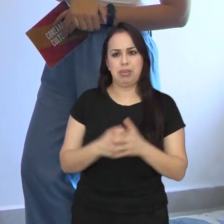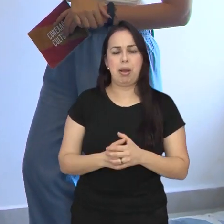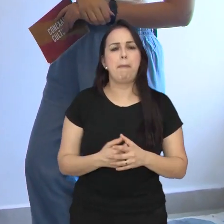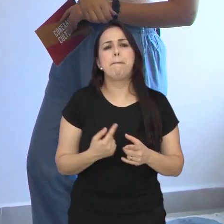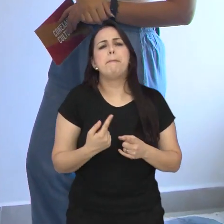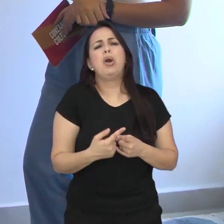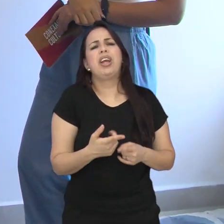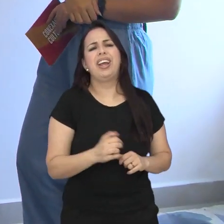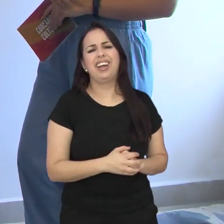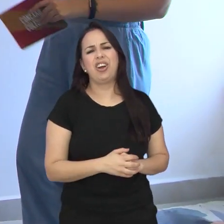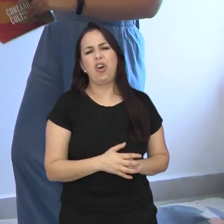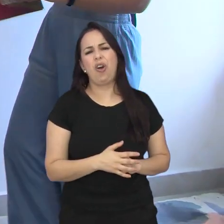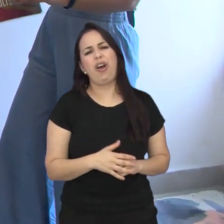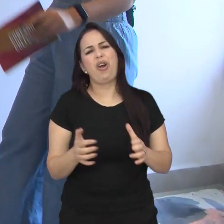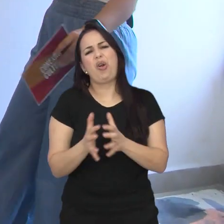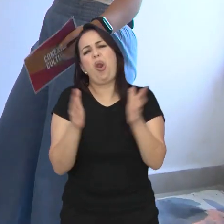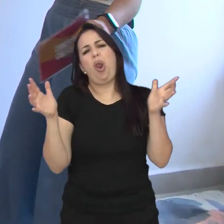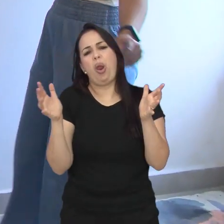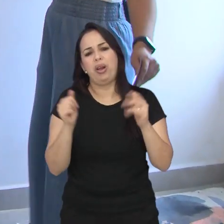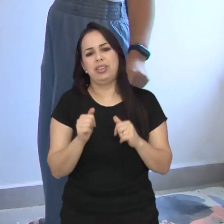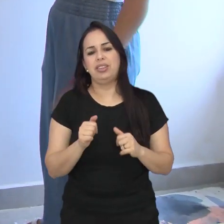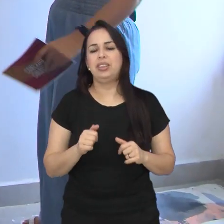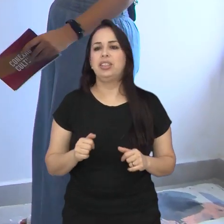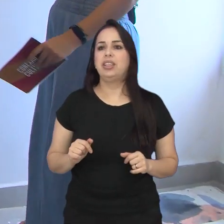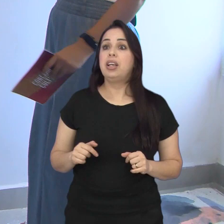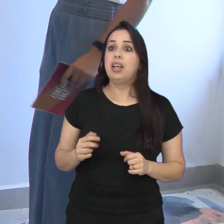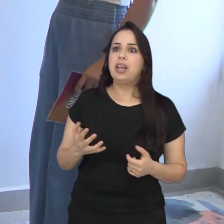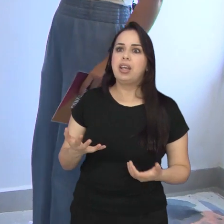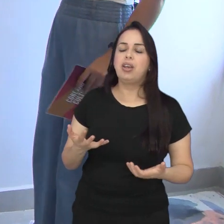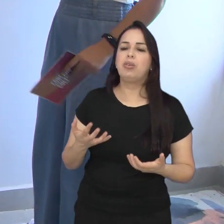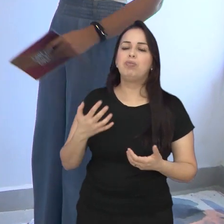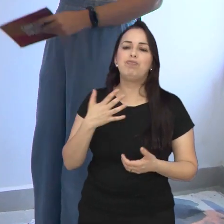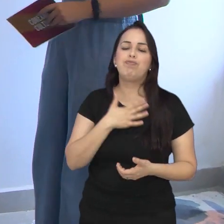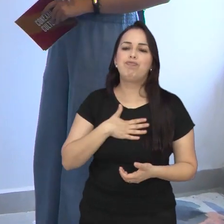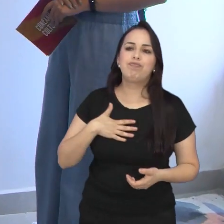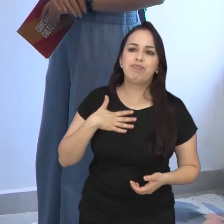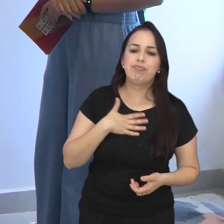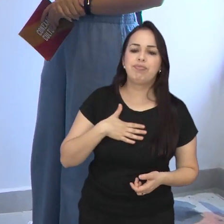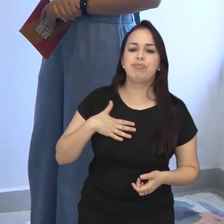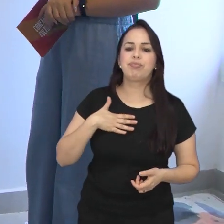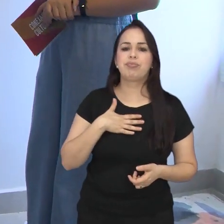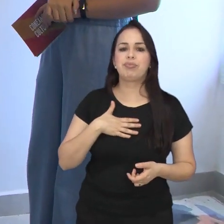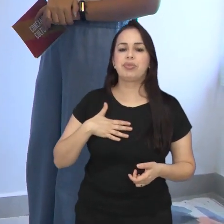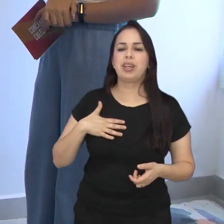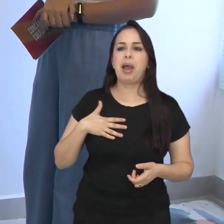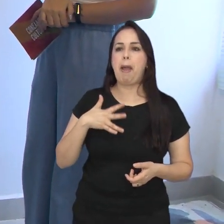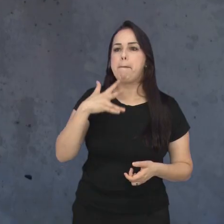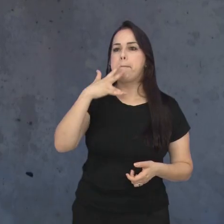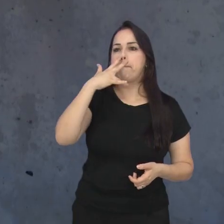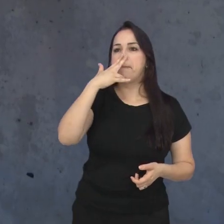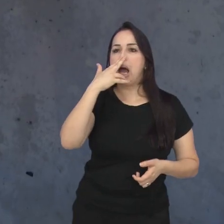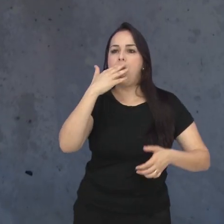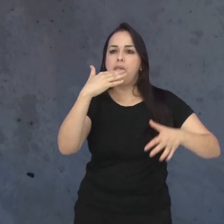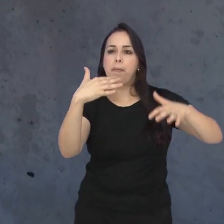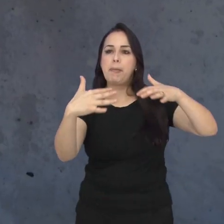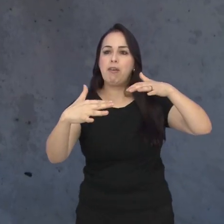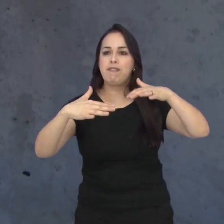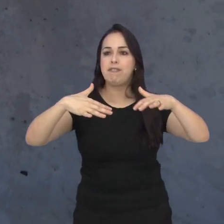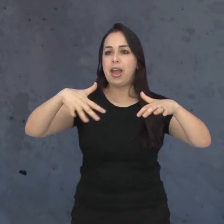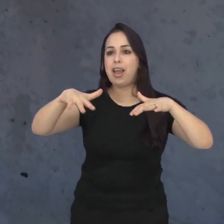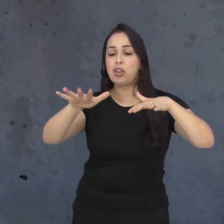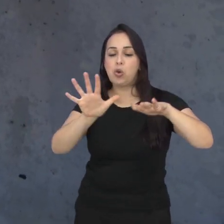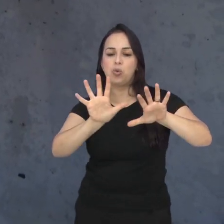grande. Por que você acha que você gosta da tela grande? Porque eu gosto muito de trabalhar o movimento,